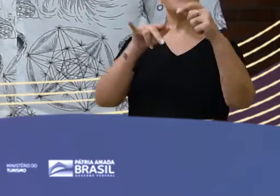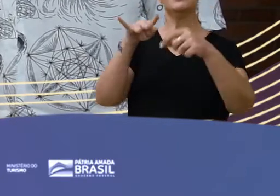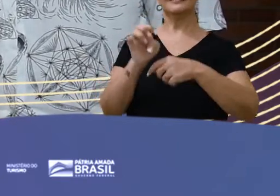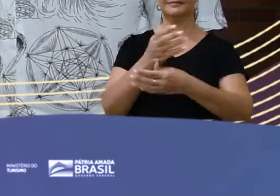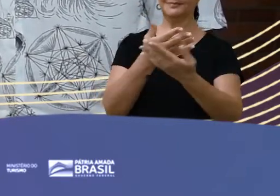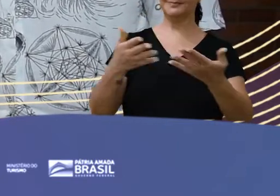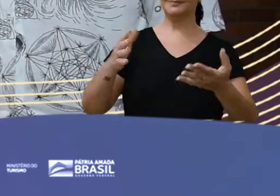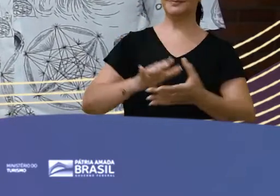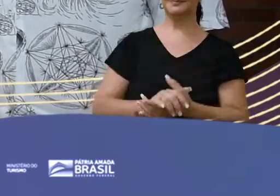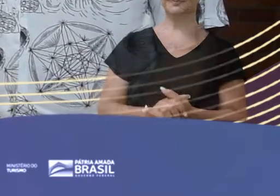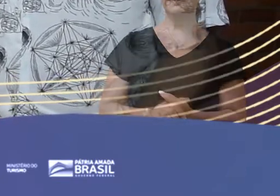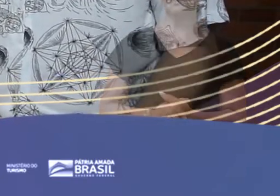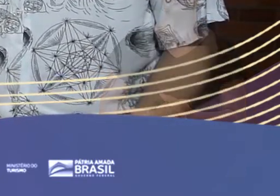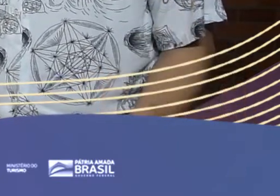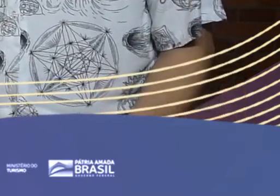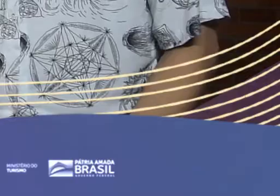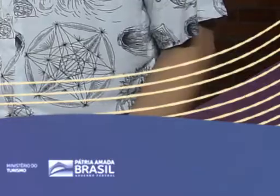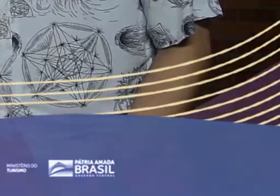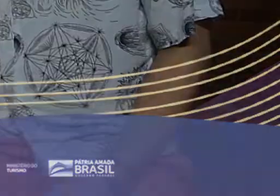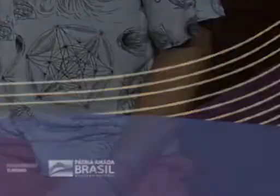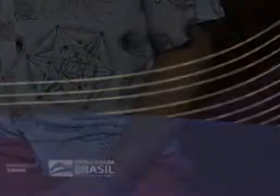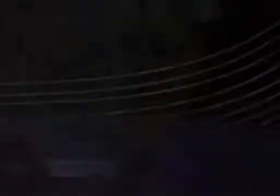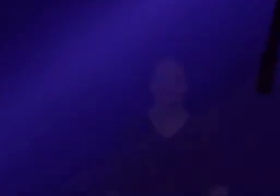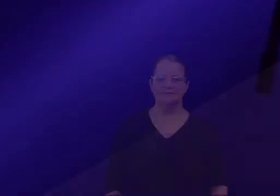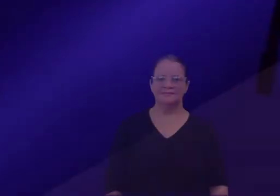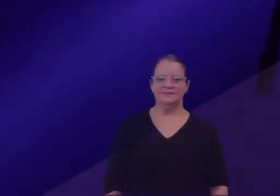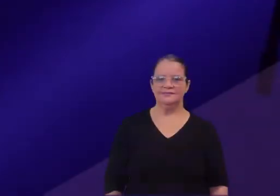perde não. Com vocês, Lua Marte.